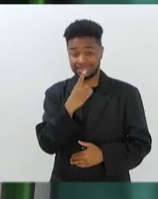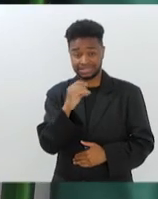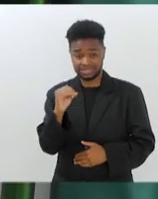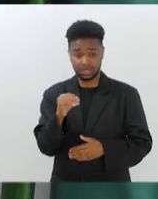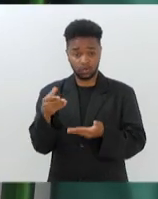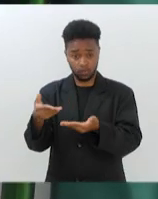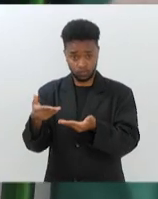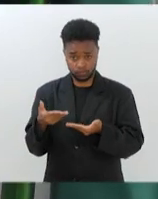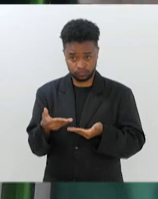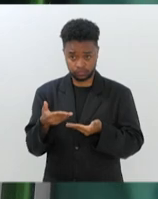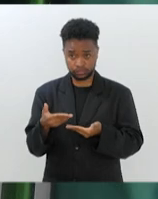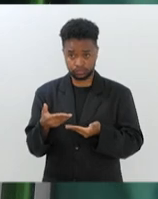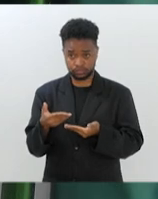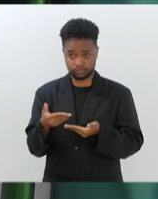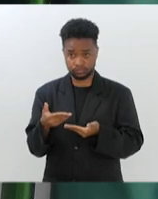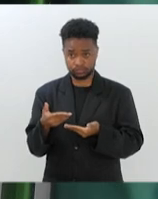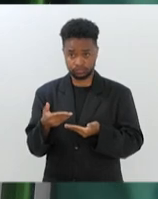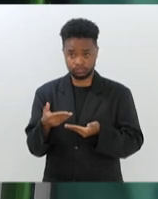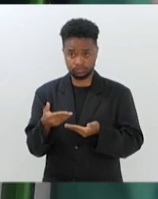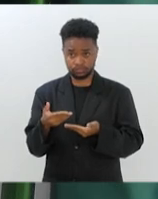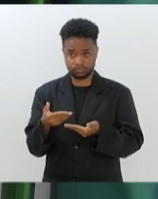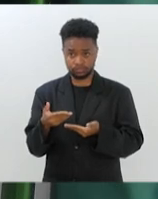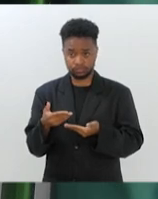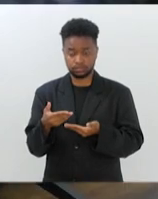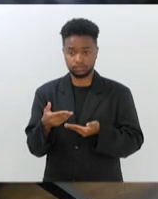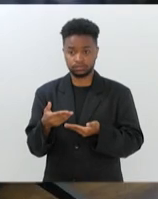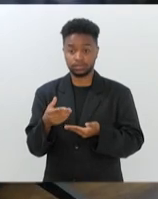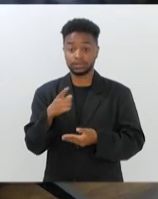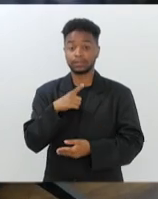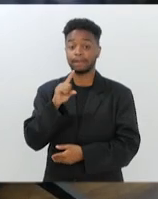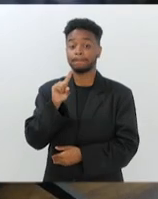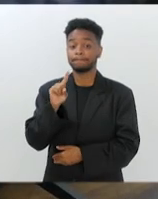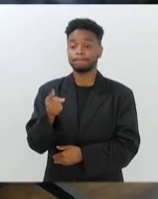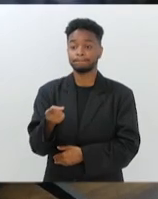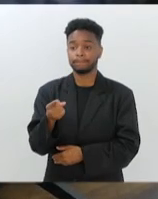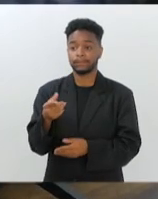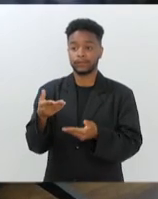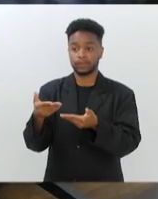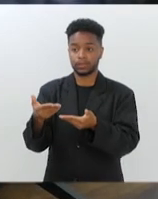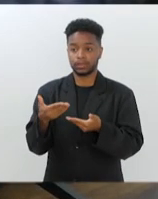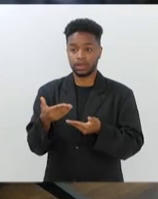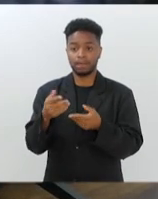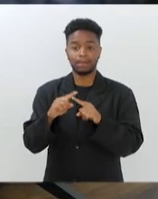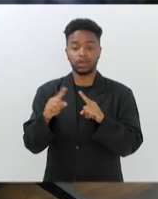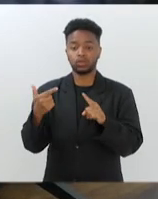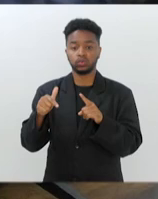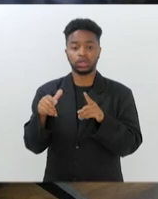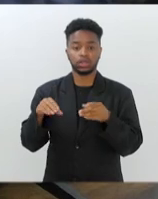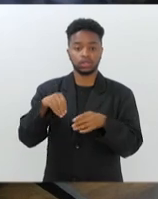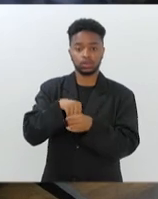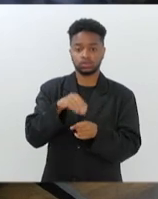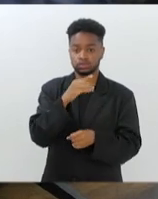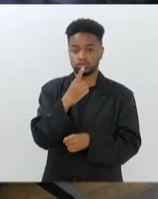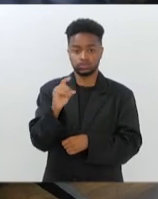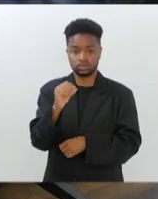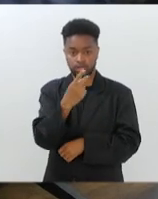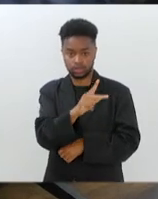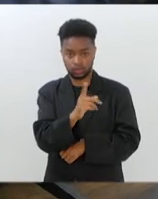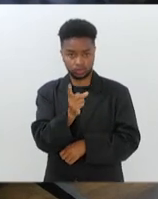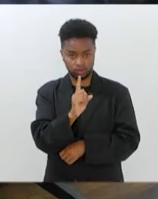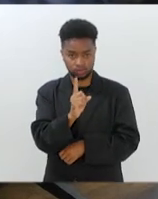dia que a cidade outras pessoas né são 1000 Então mas ela não foi no ela não tá in inclua no se da cidade